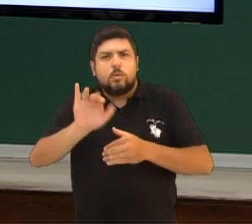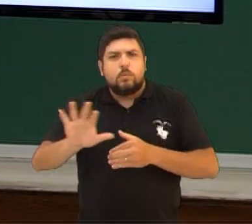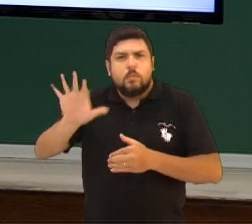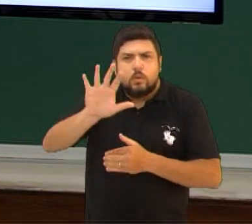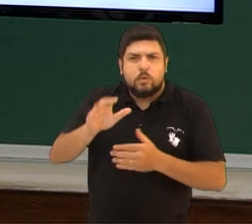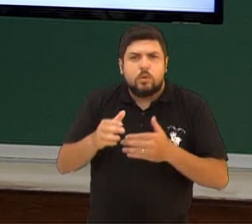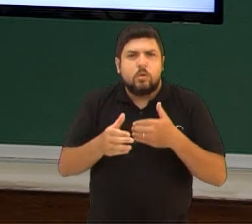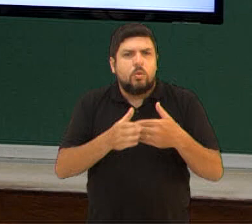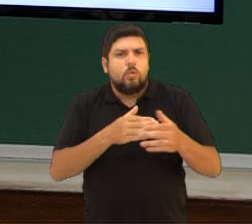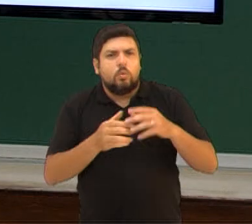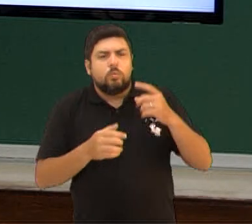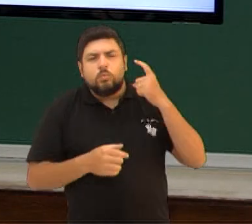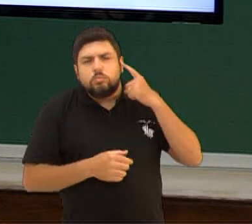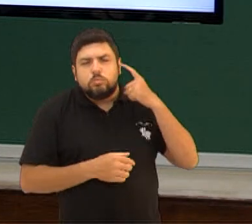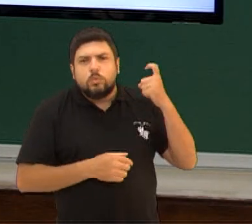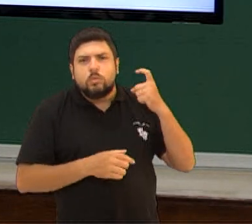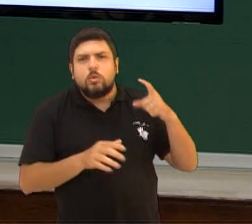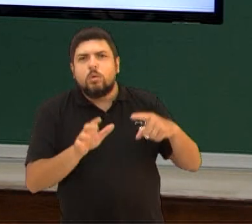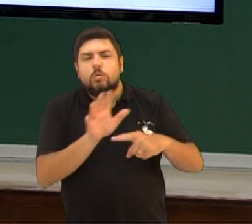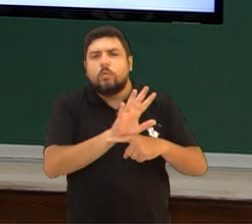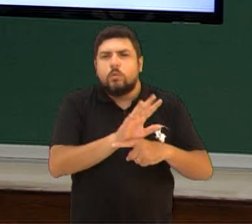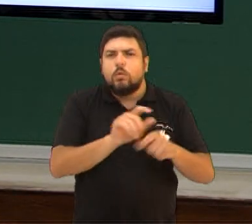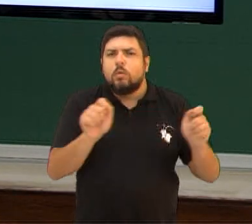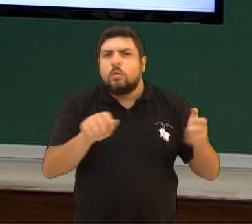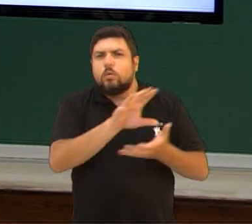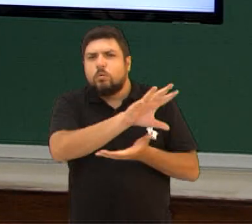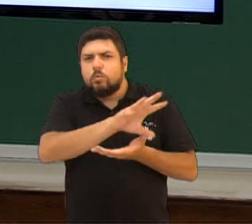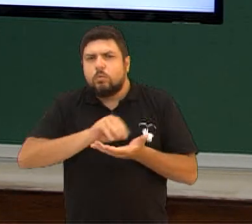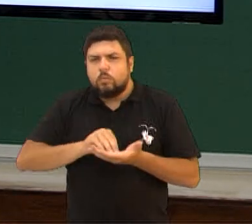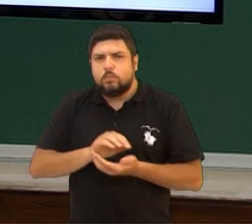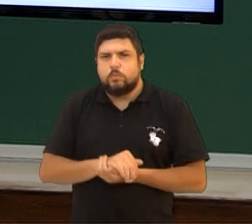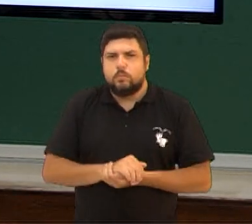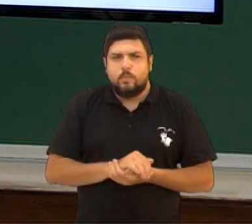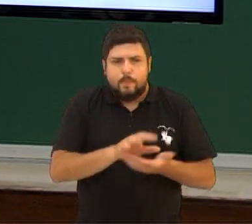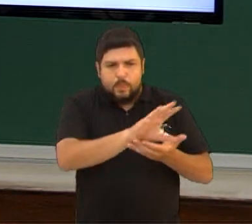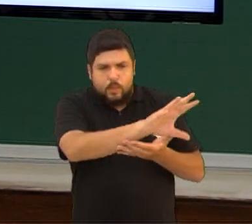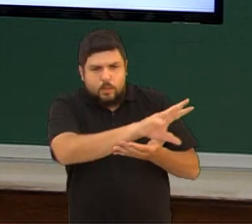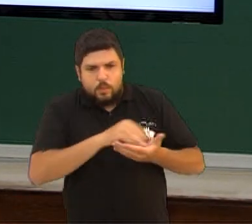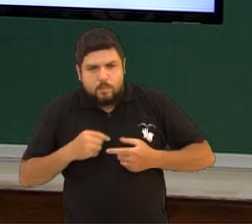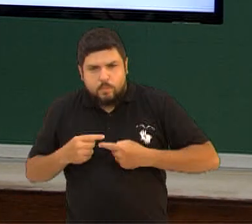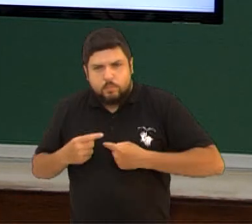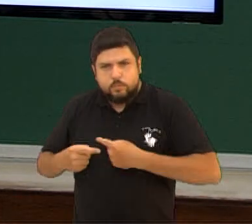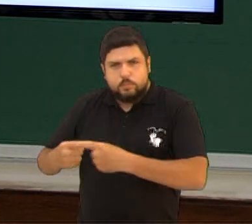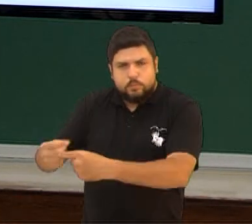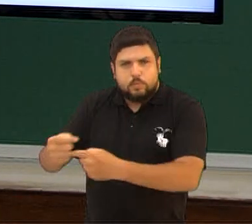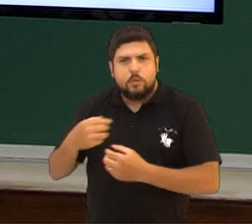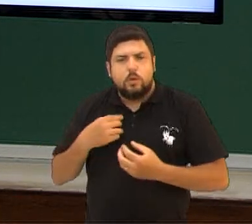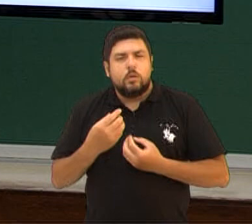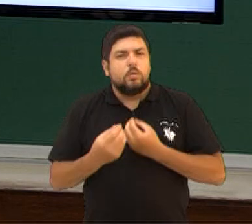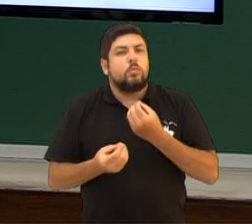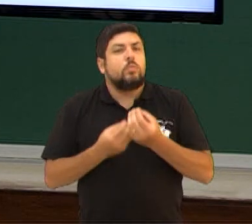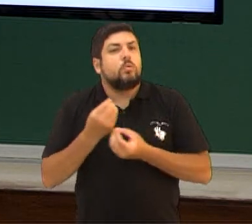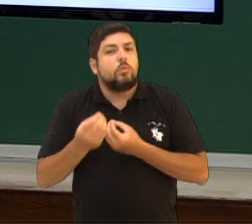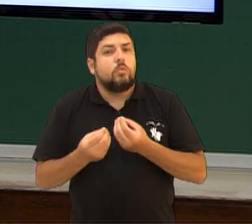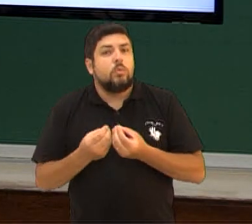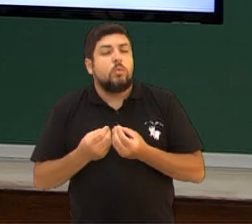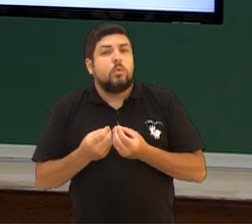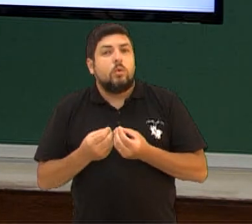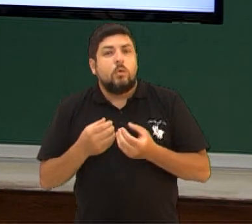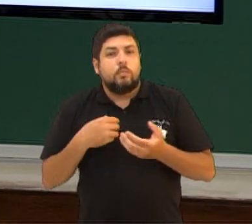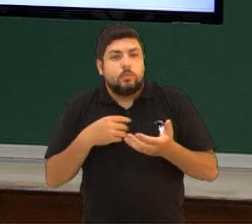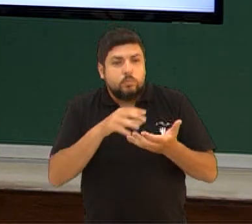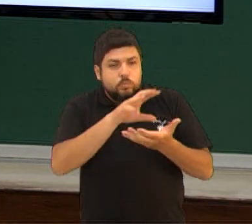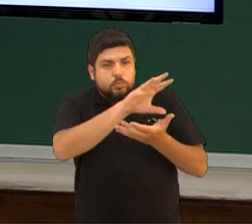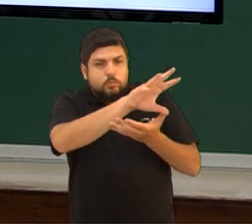som, qualquer filme. Segundo Benjamin, essa reprodutibilidade ao máximo das artes tira a aura